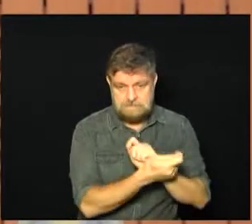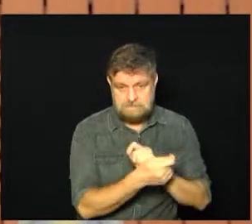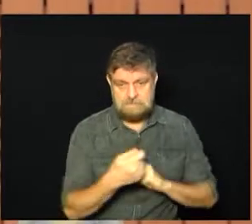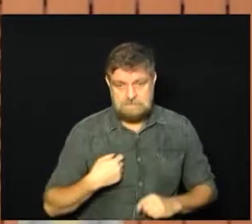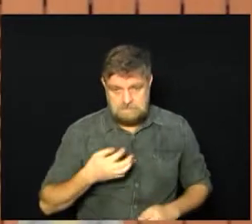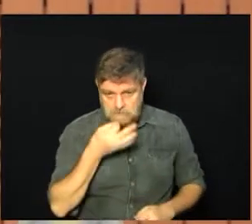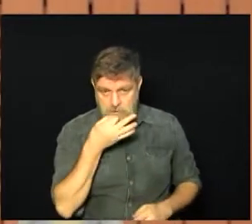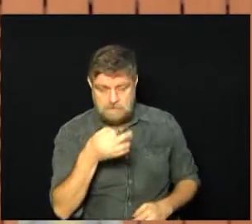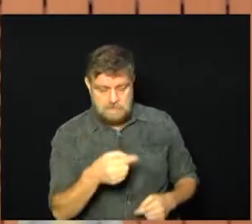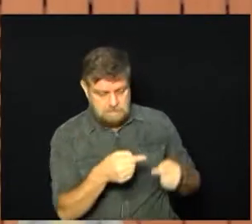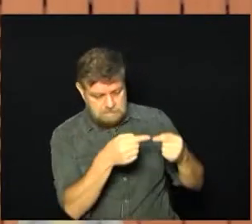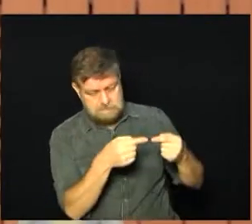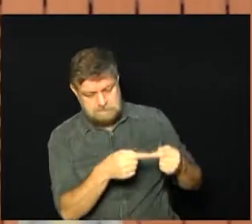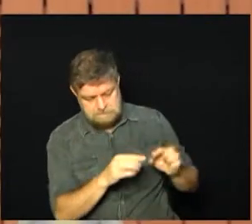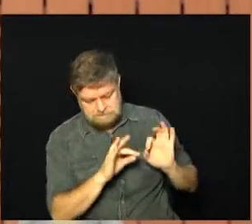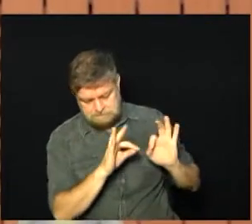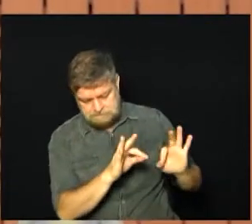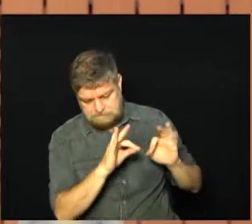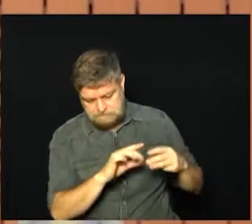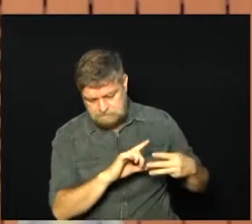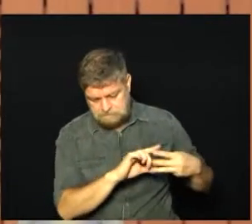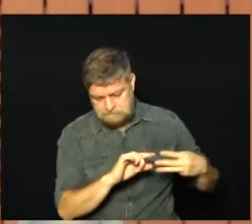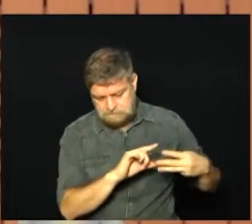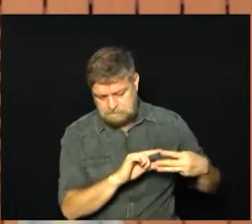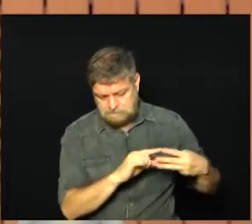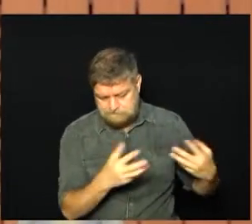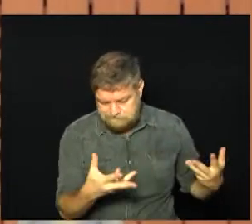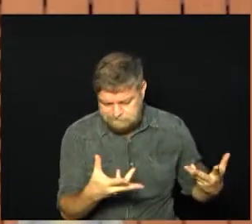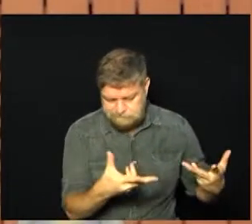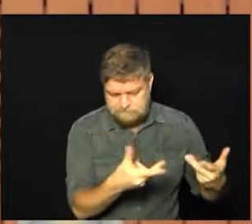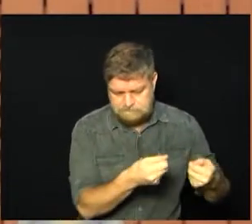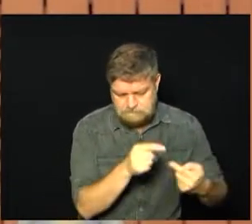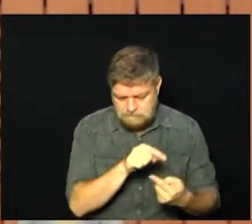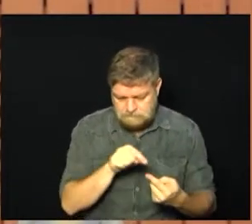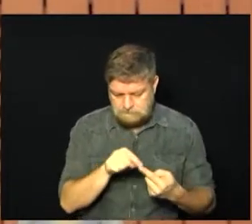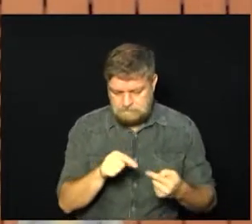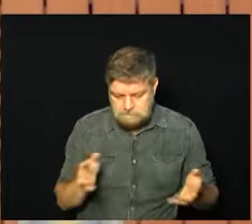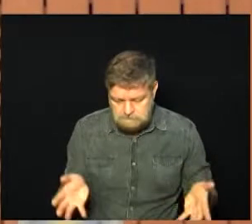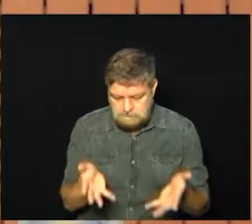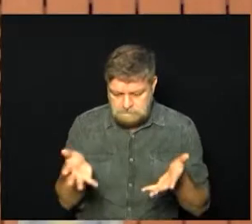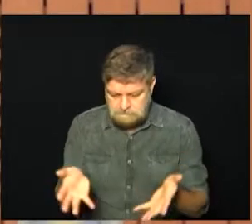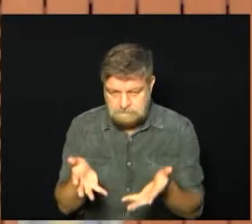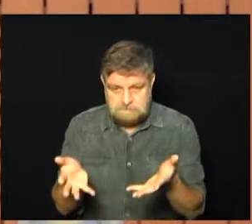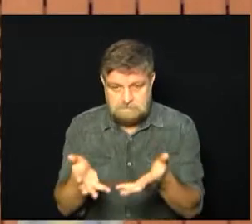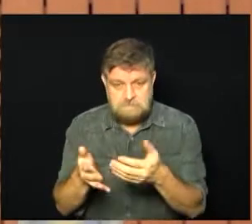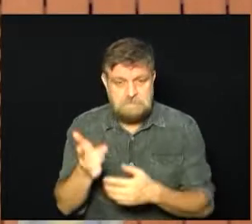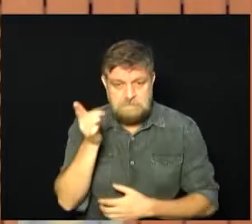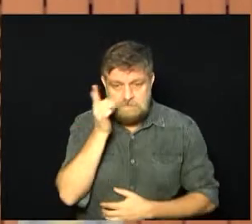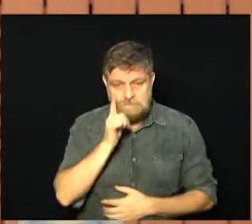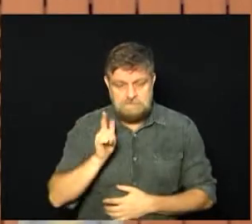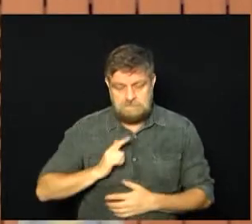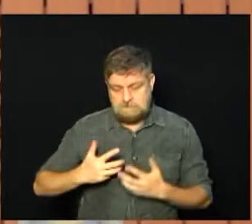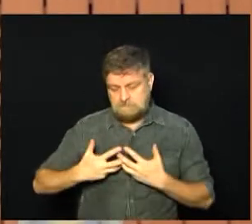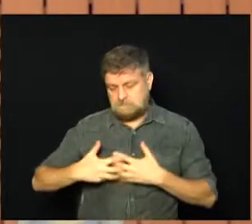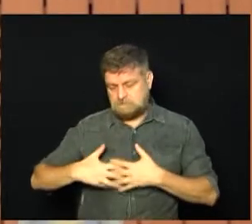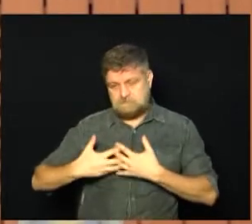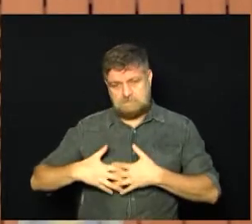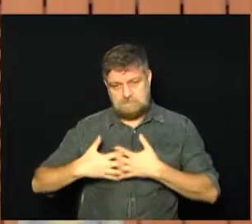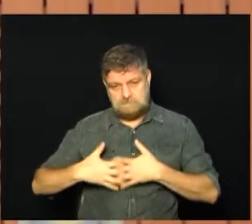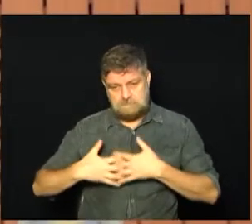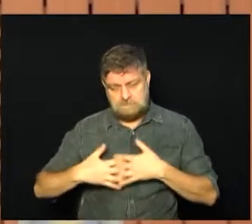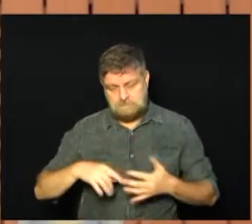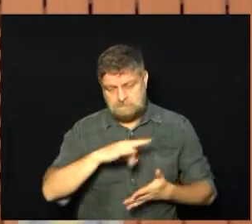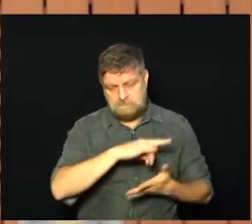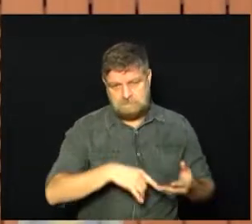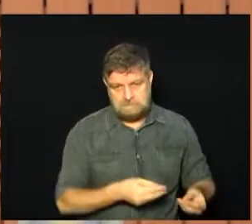essa apresentação da INDEC. Acho que realmente vai estimular ainda mais e trazer eficiência nas